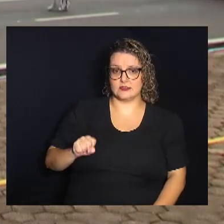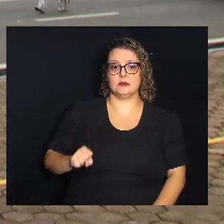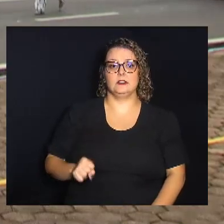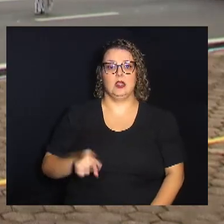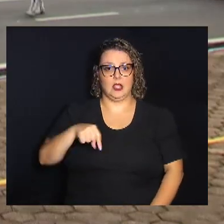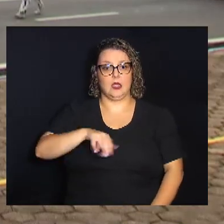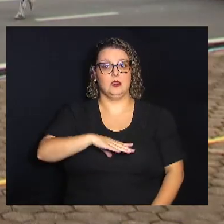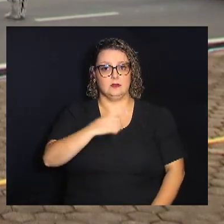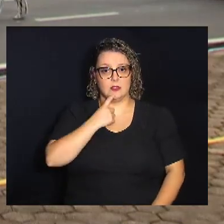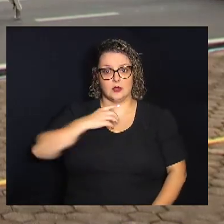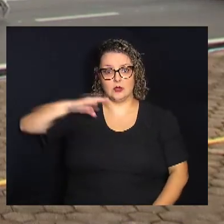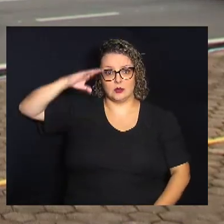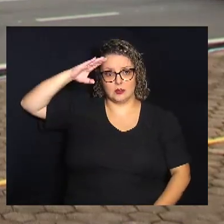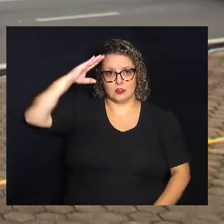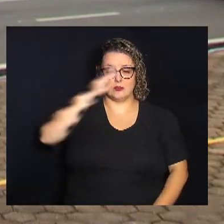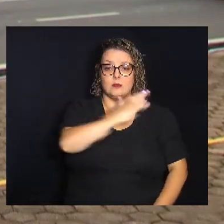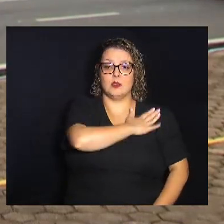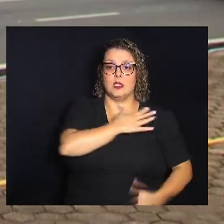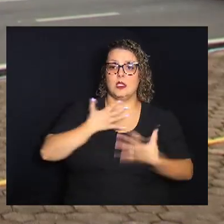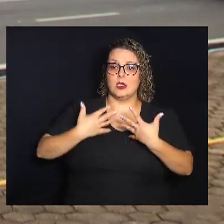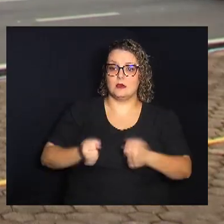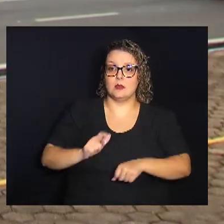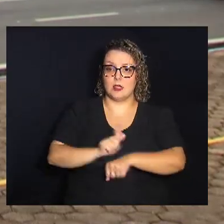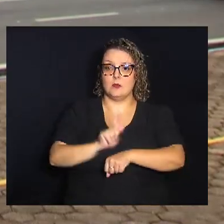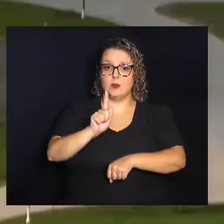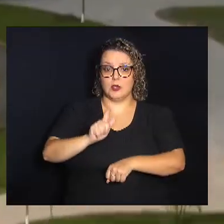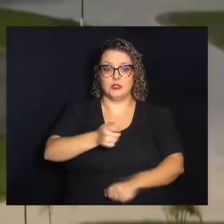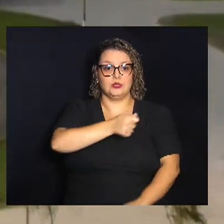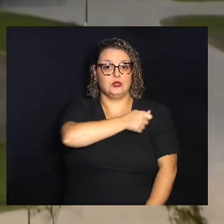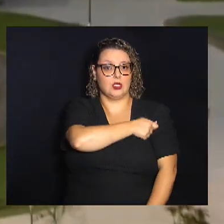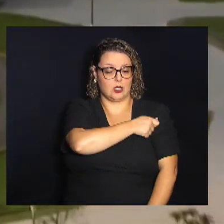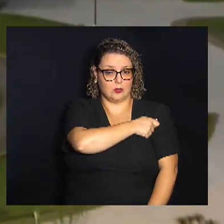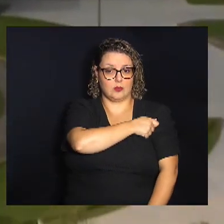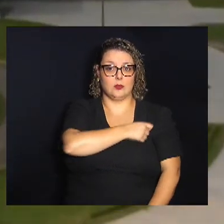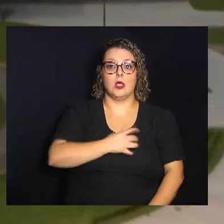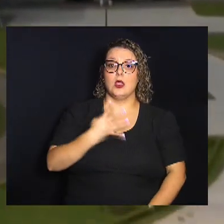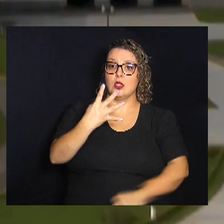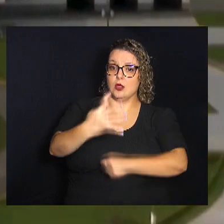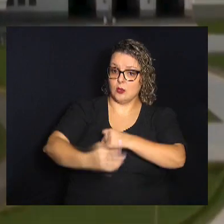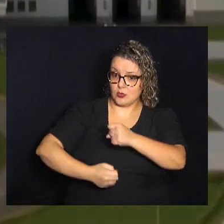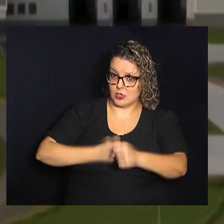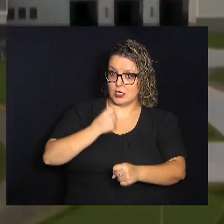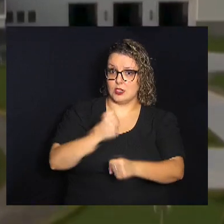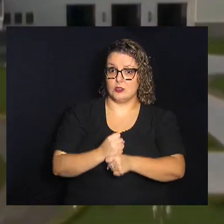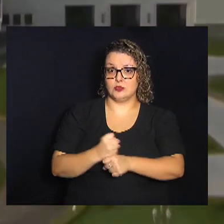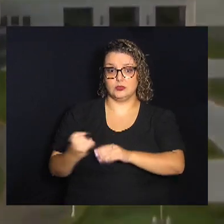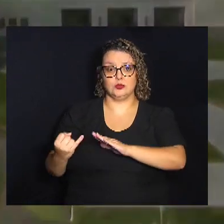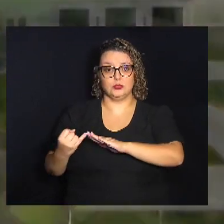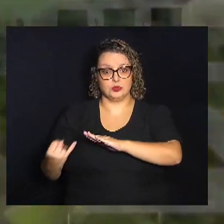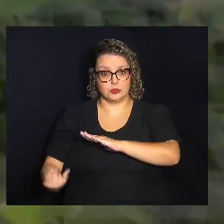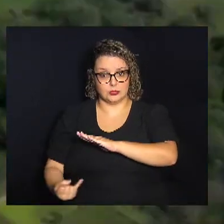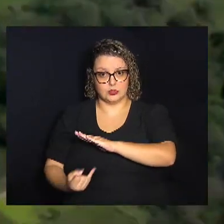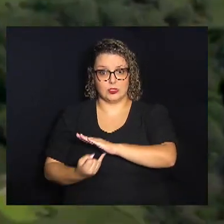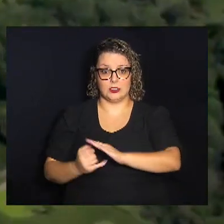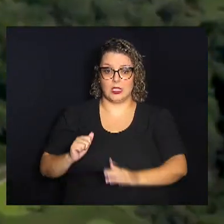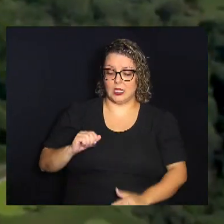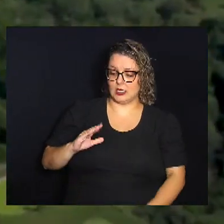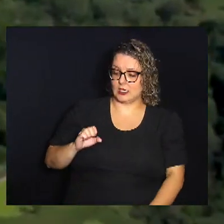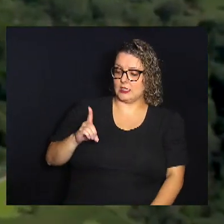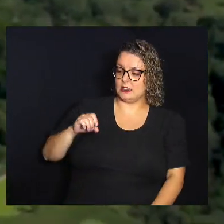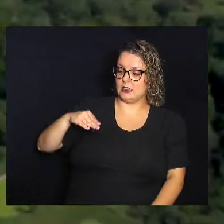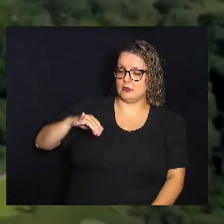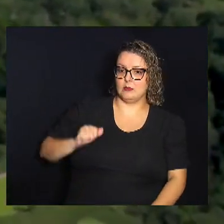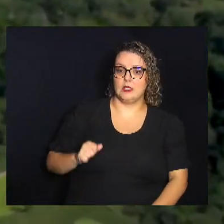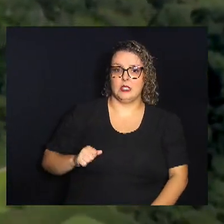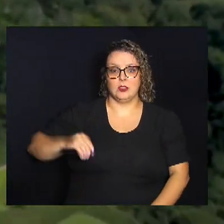onde o militar em formação recebe a graduação de aluno, e 4 anos nas instalações da Academia Militar das